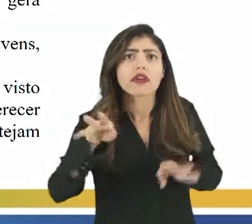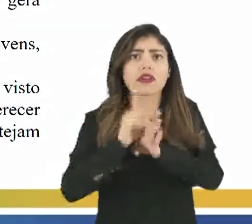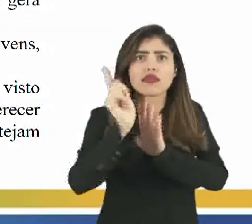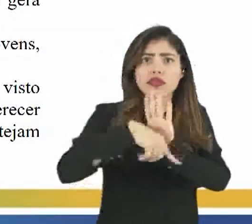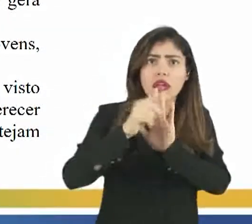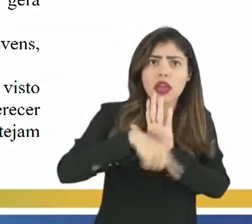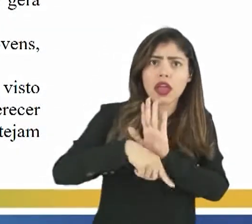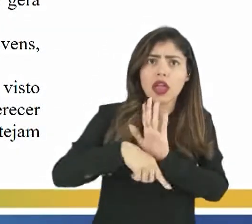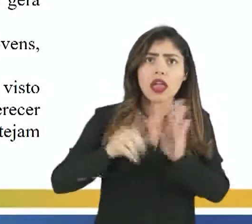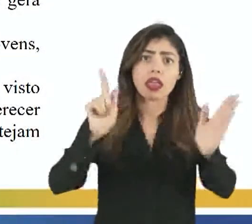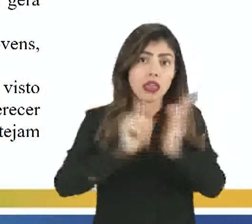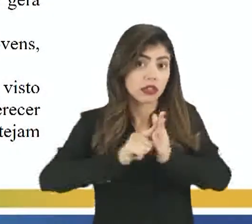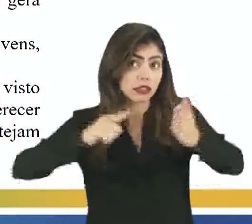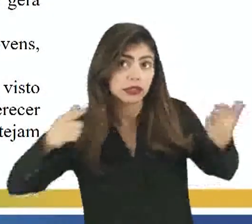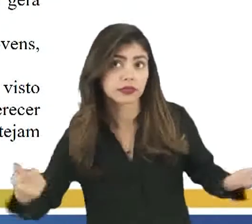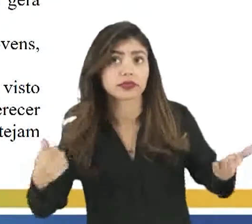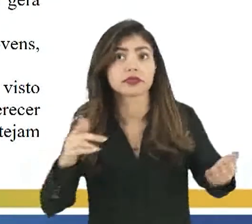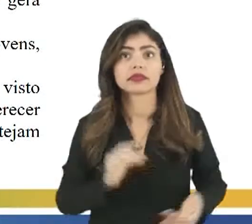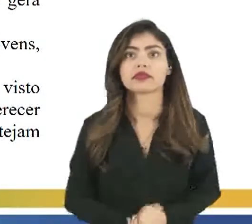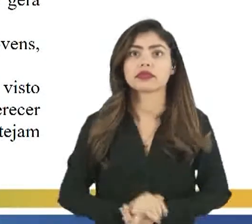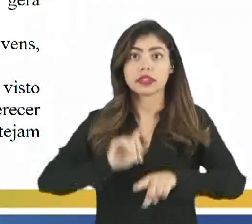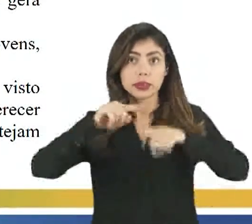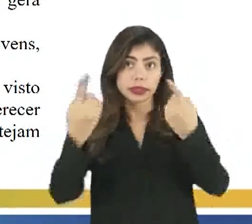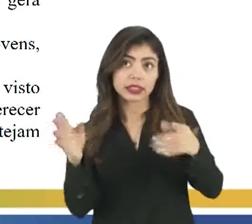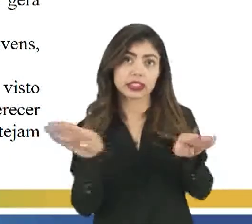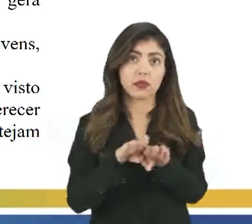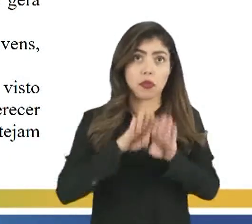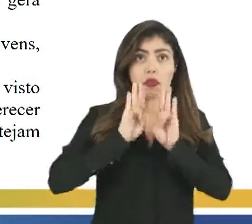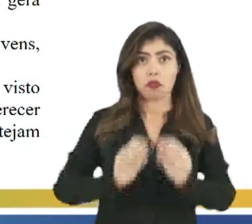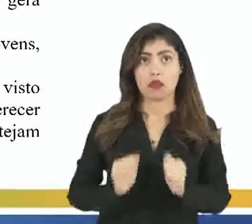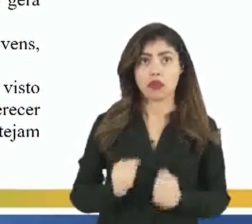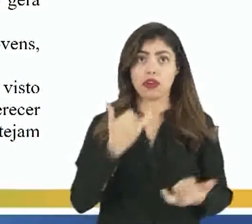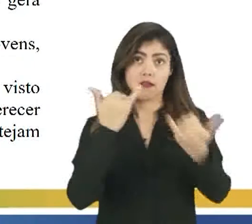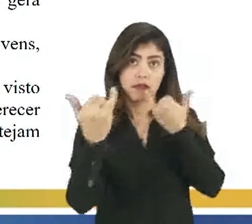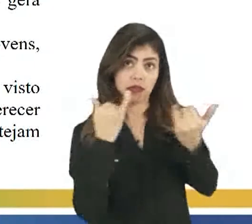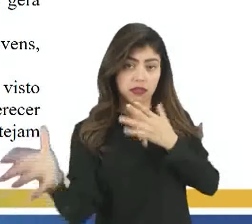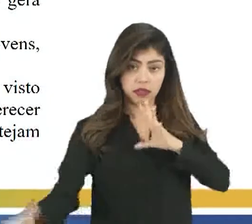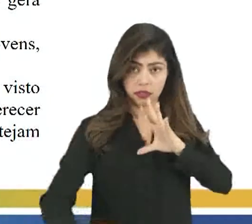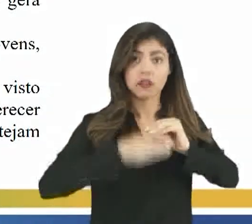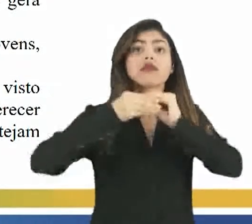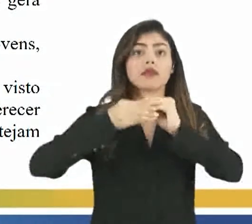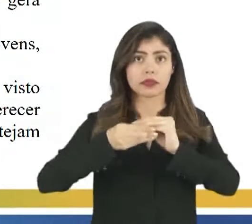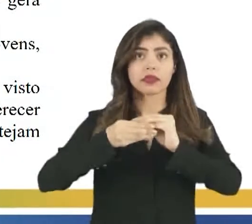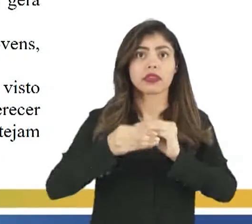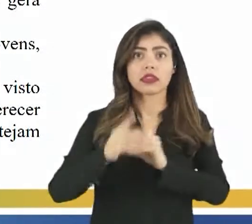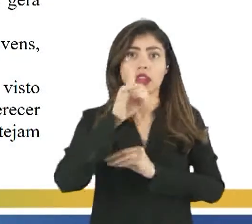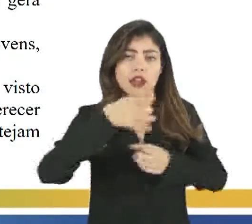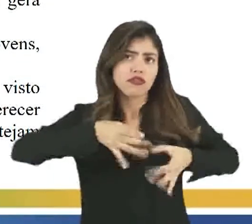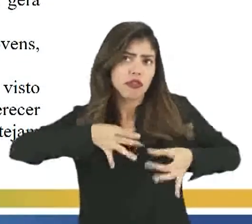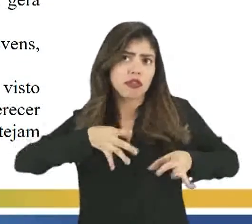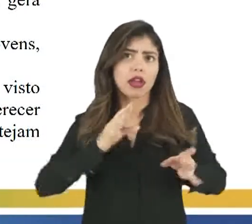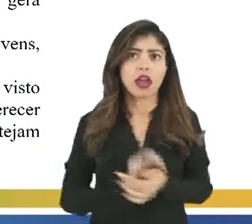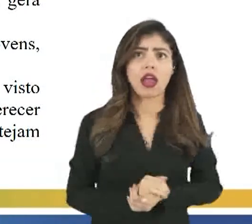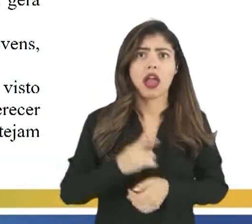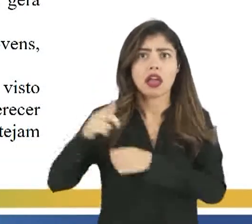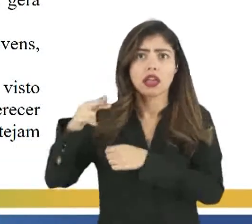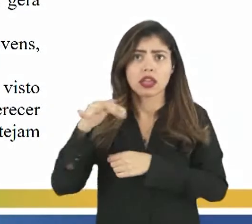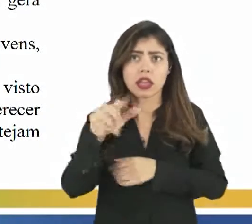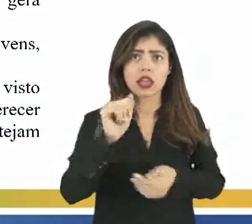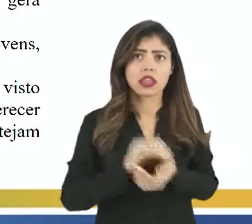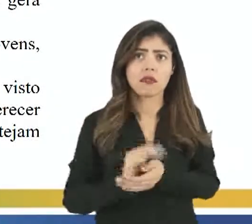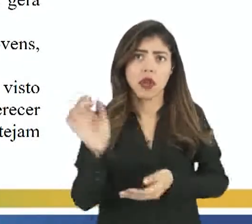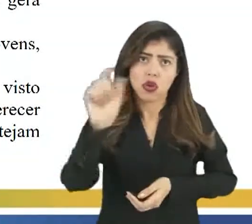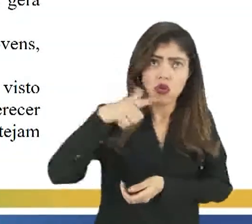de um gênero de esfera jornalística. Mas também pode oferecer informações complementares, como dicas, guias e